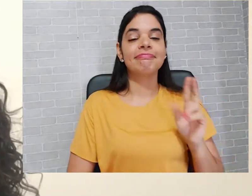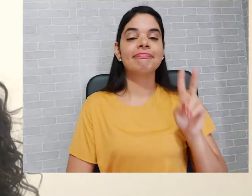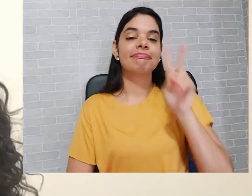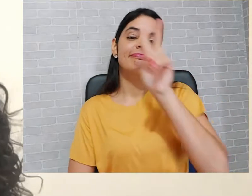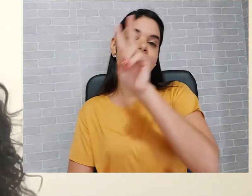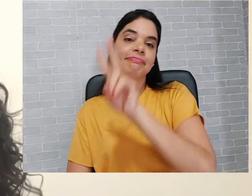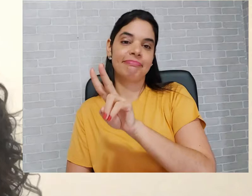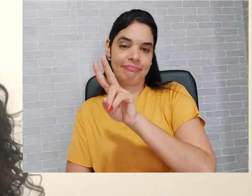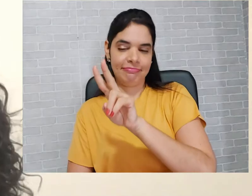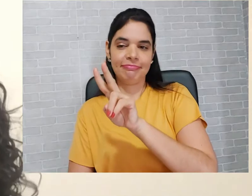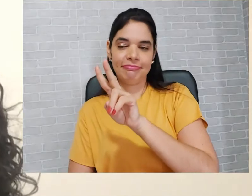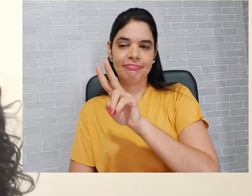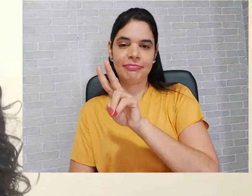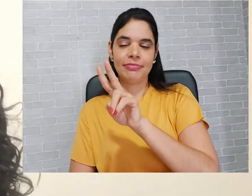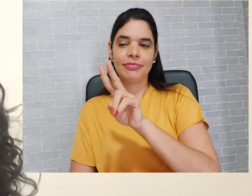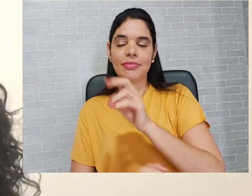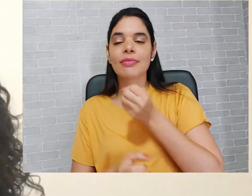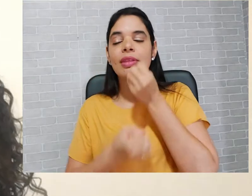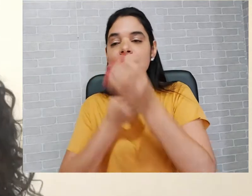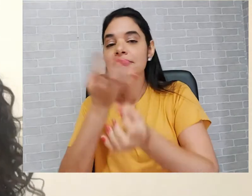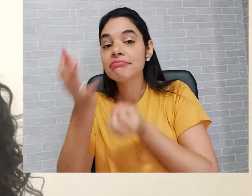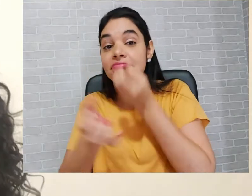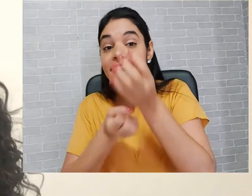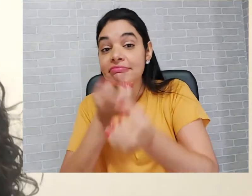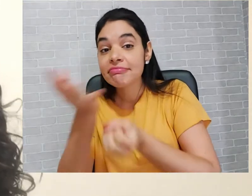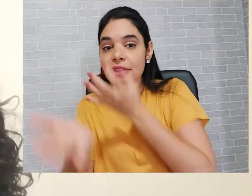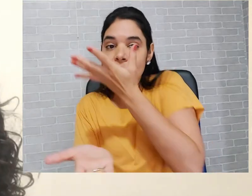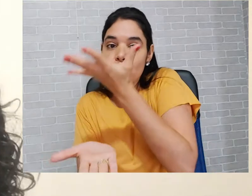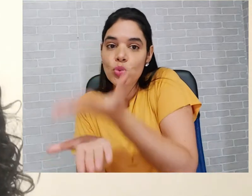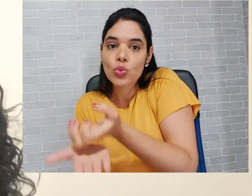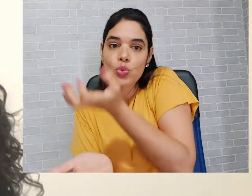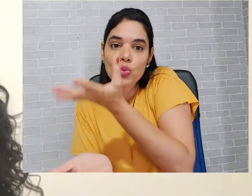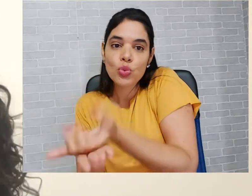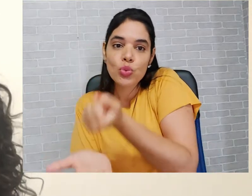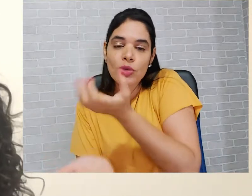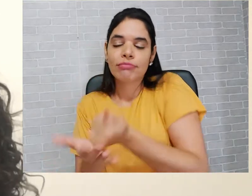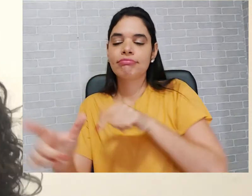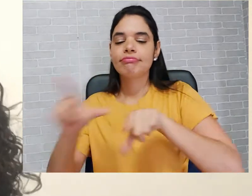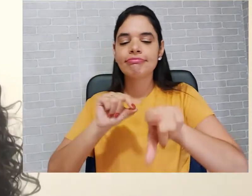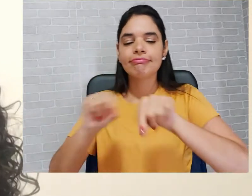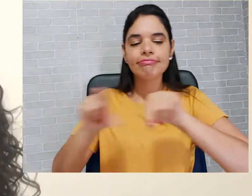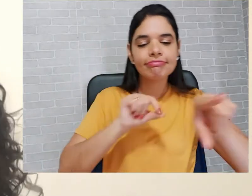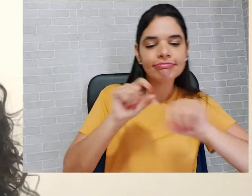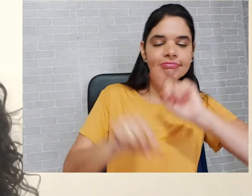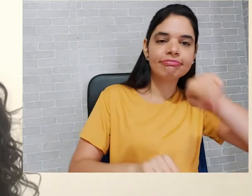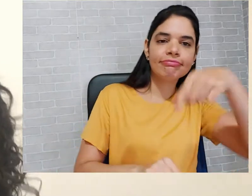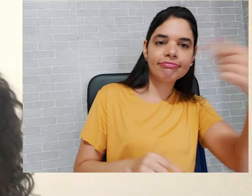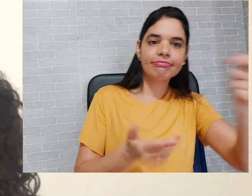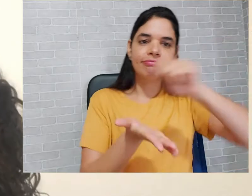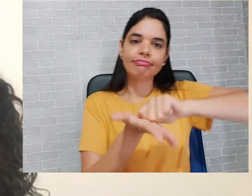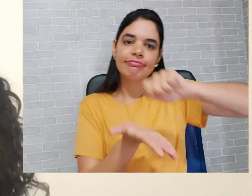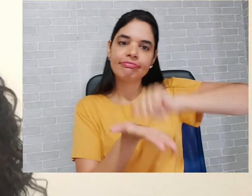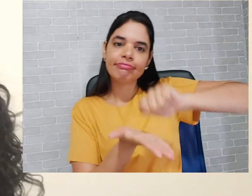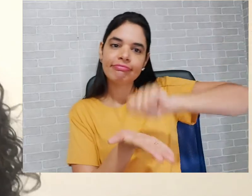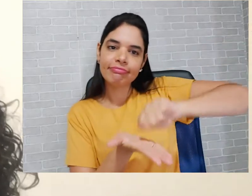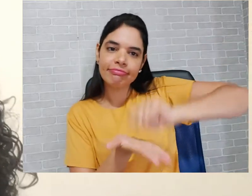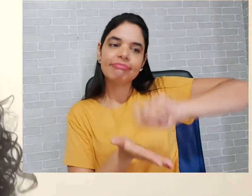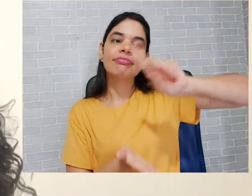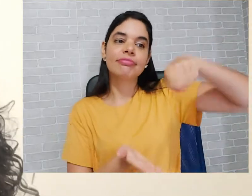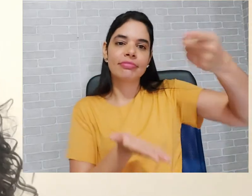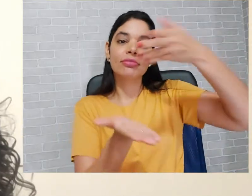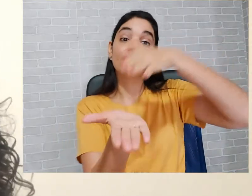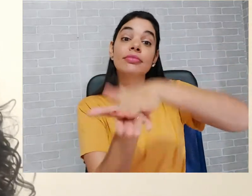ali um importante corpus de contos orais em creole, né? E são selecionados, transcritos e posteriormente